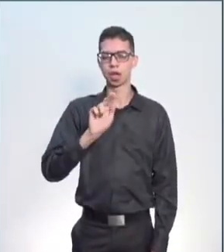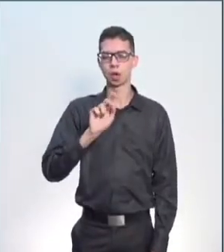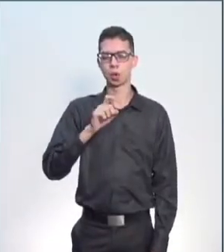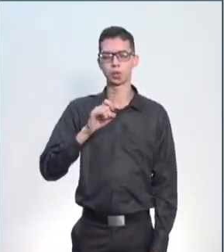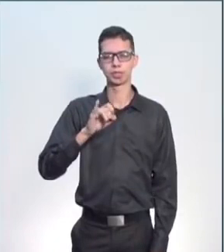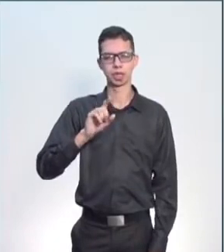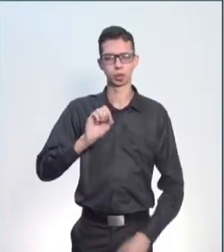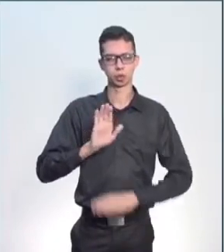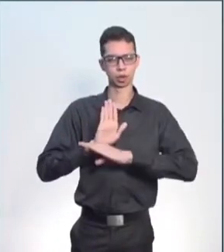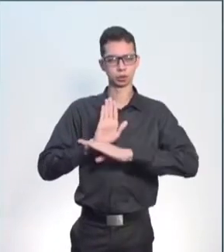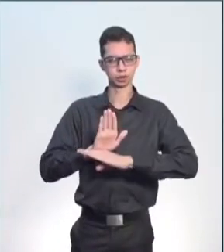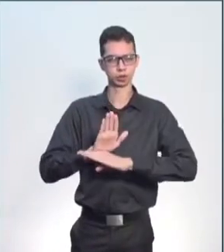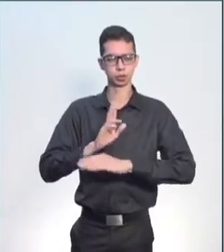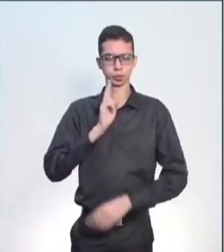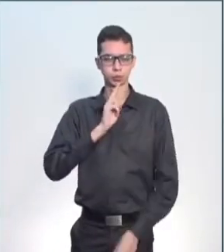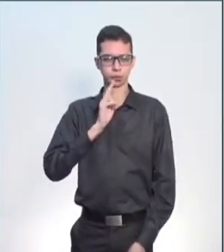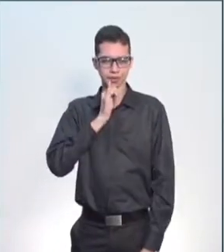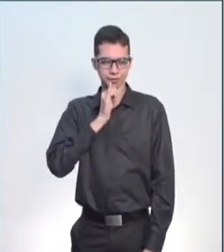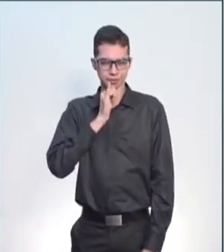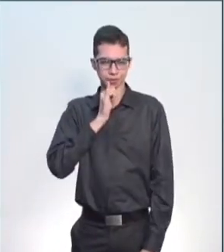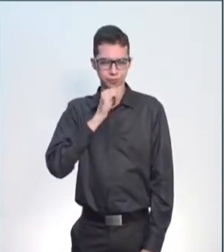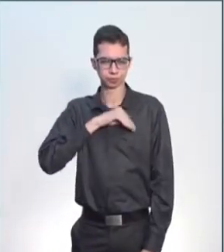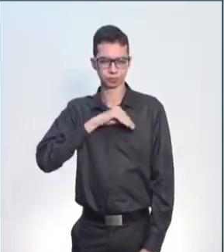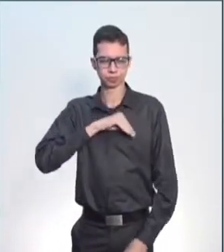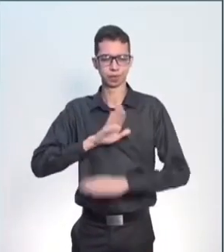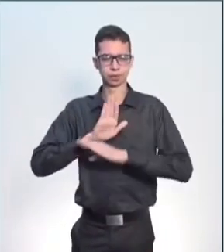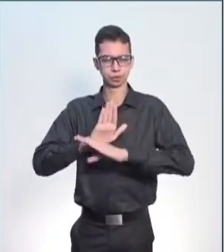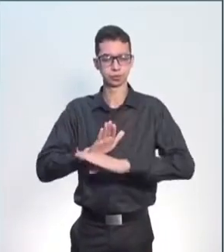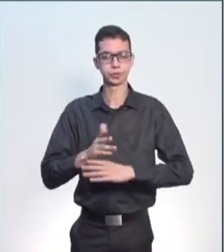ok? Próximo, por favor.